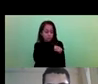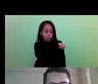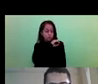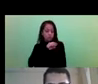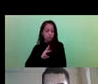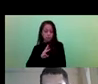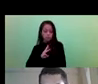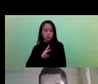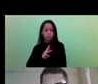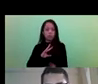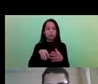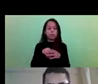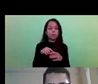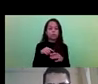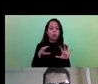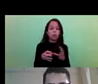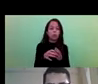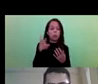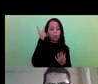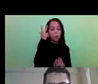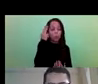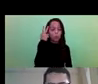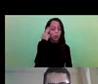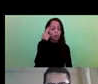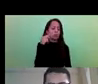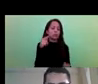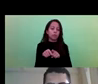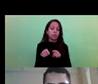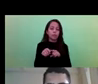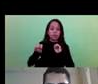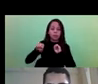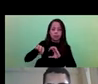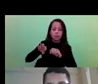o núcleo comum, a educação de maneira